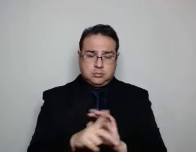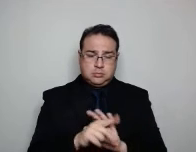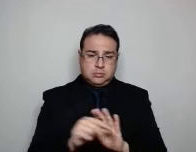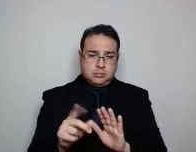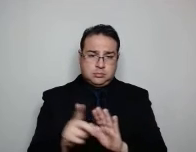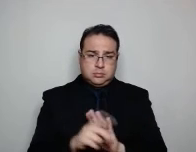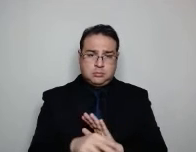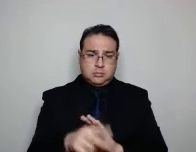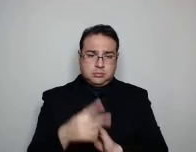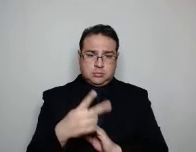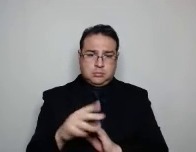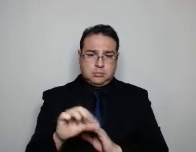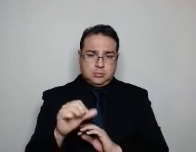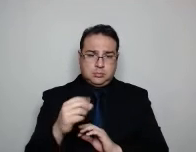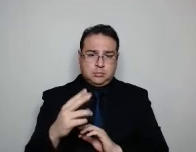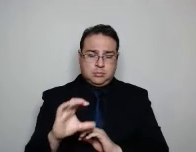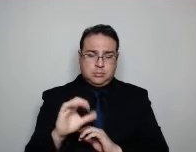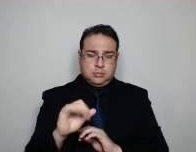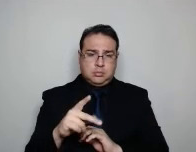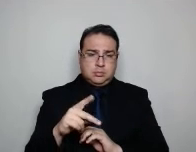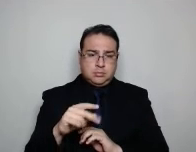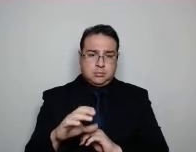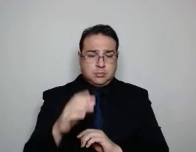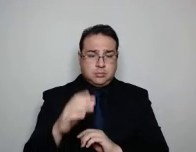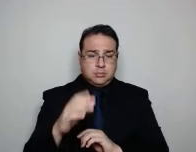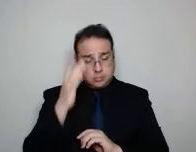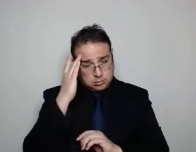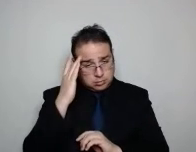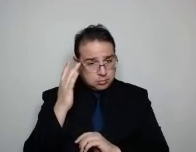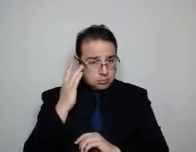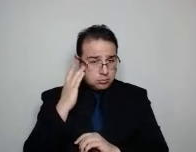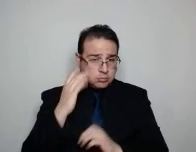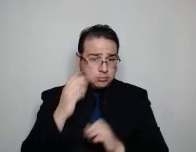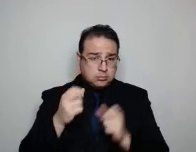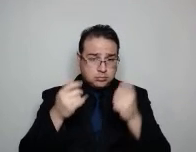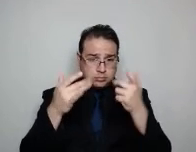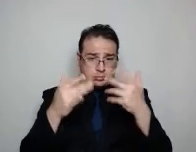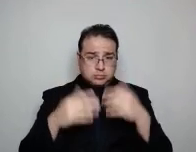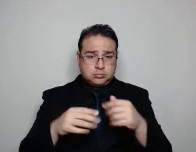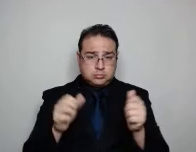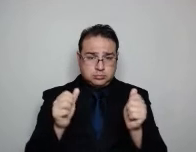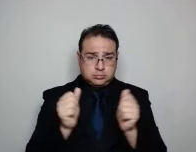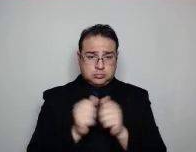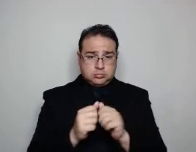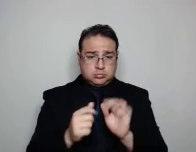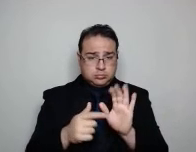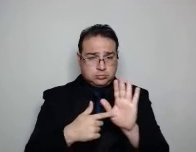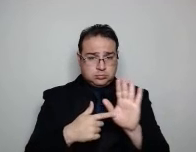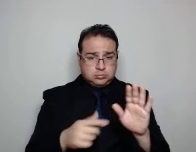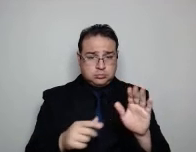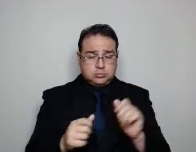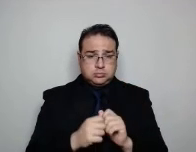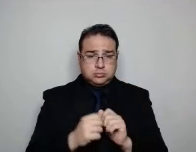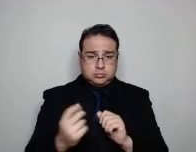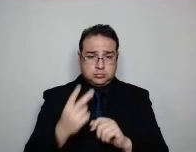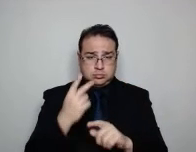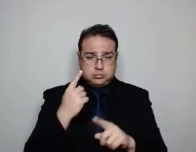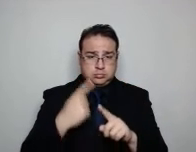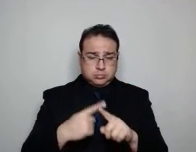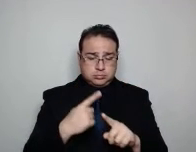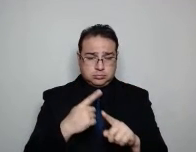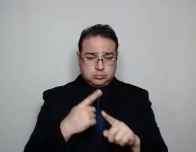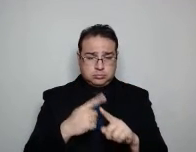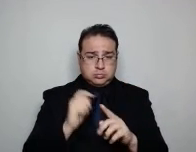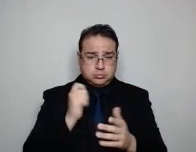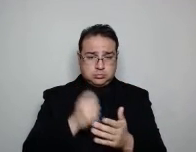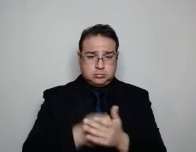que eu nem preciso elencar ele aqui, mas o valor das prestações vincendas será igual à prestação anual se a obrigação for por tempo indeterminado ou por